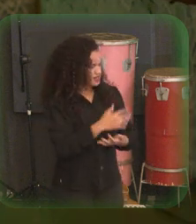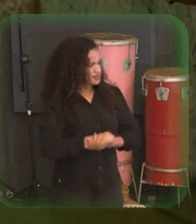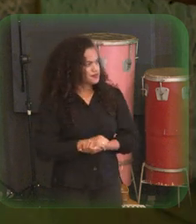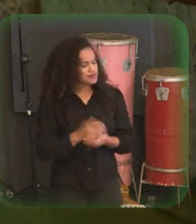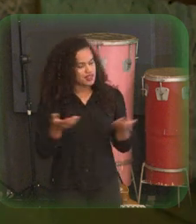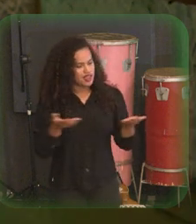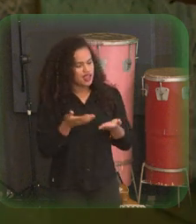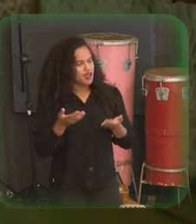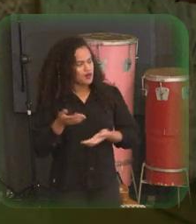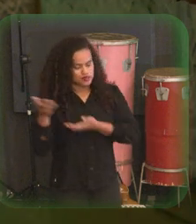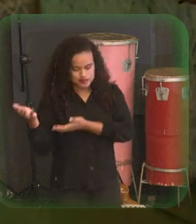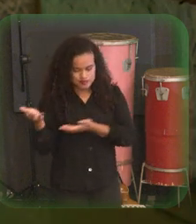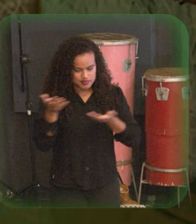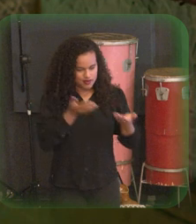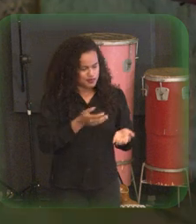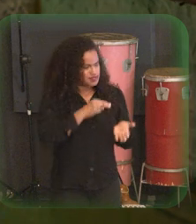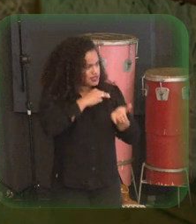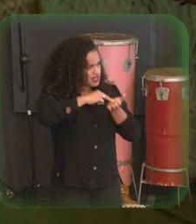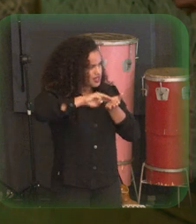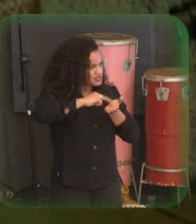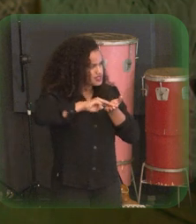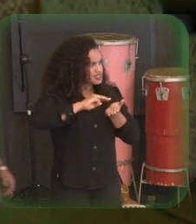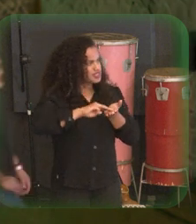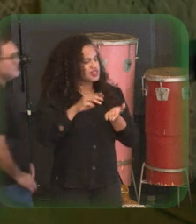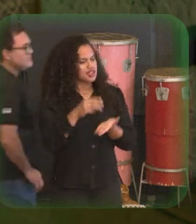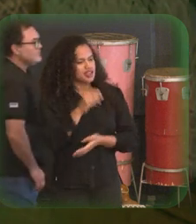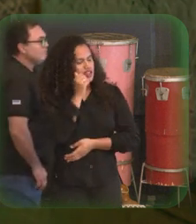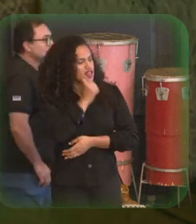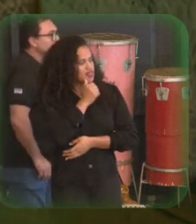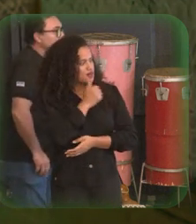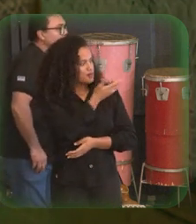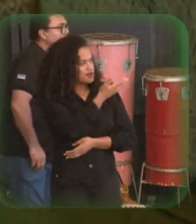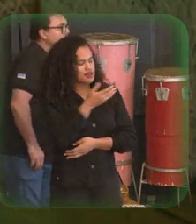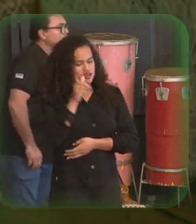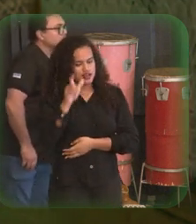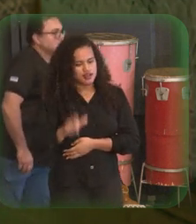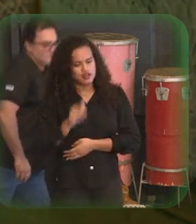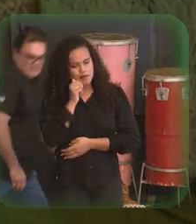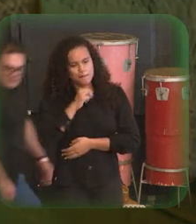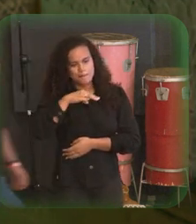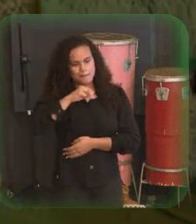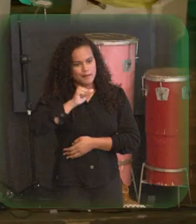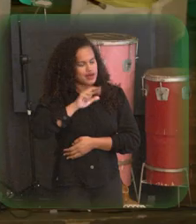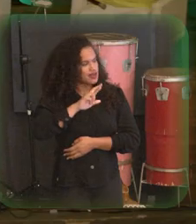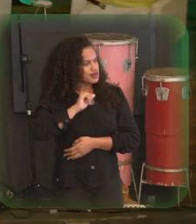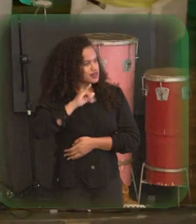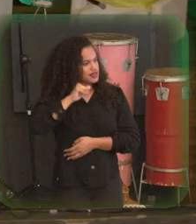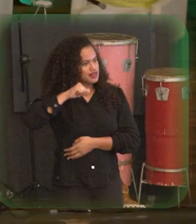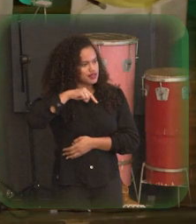suas palavras a senhora secretária da Secretaria da Mulher, Mariana Mello.